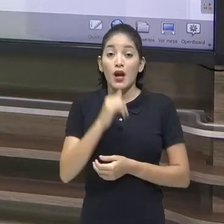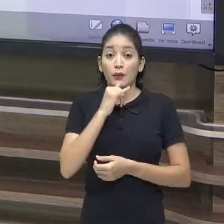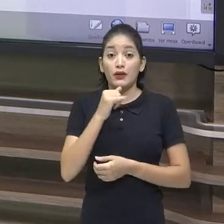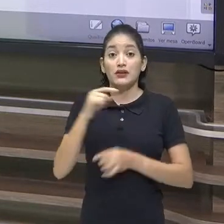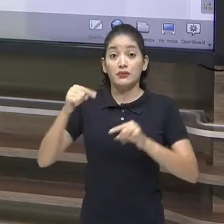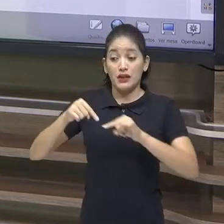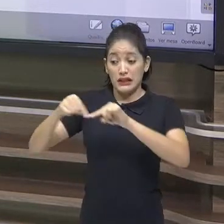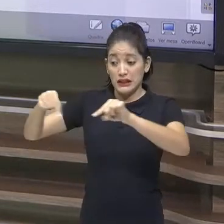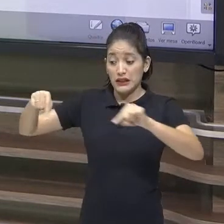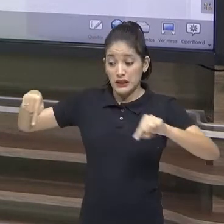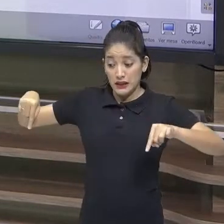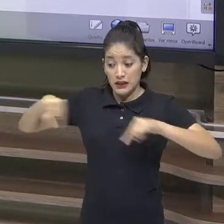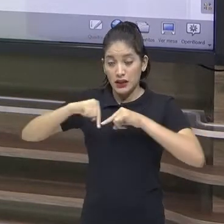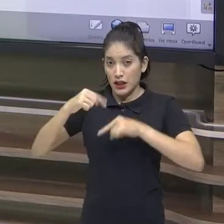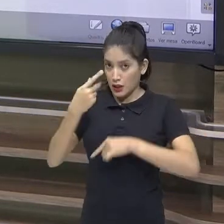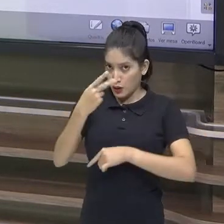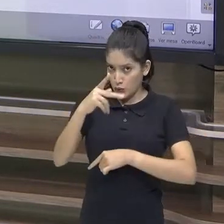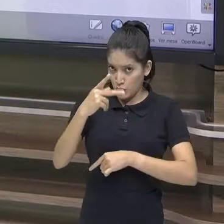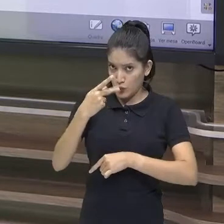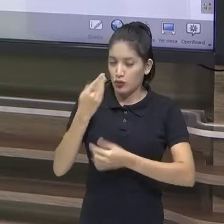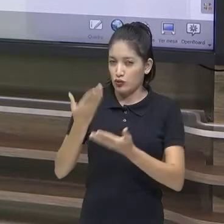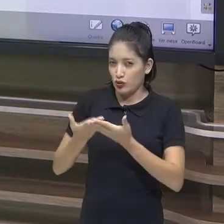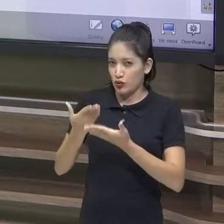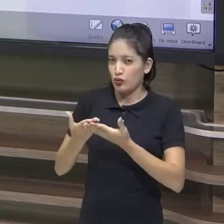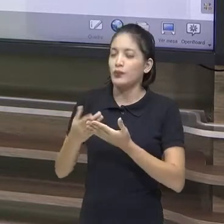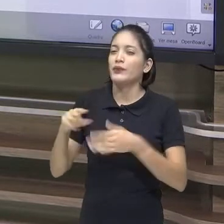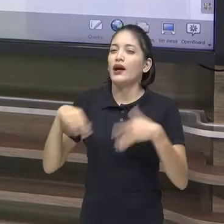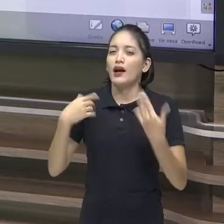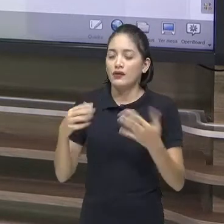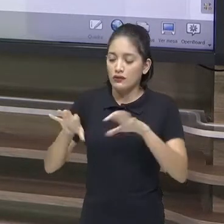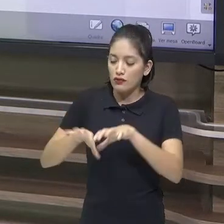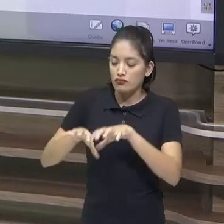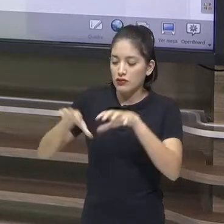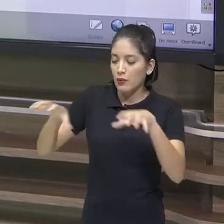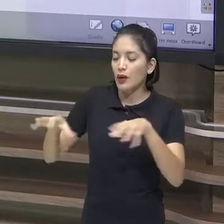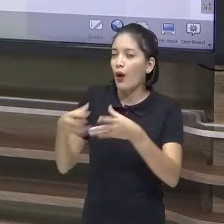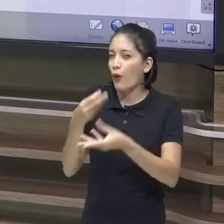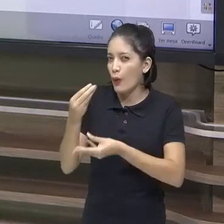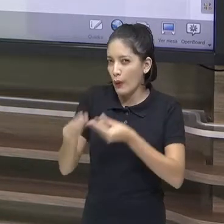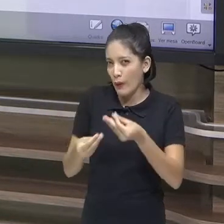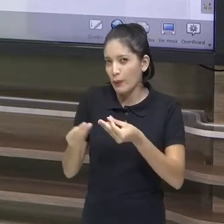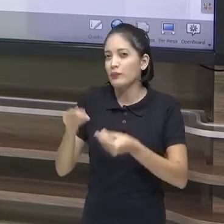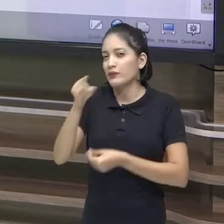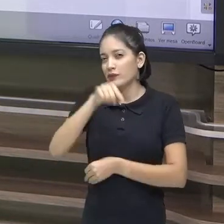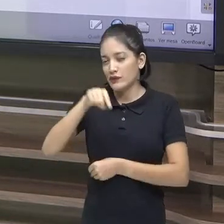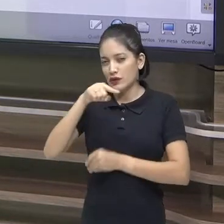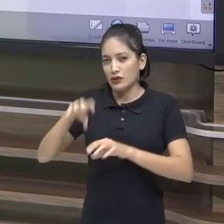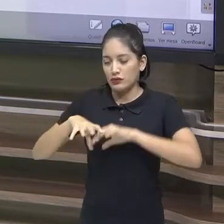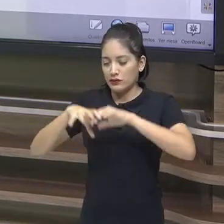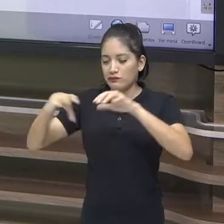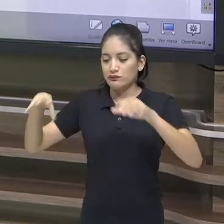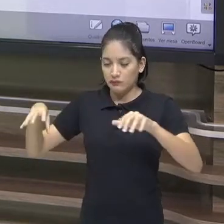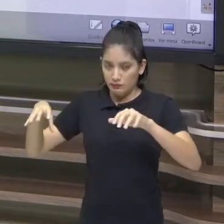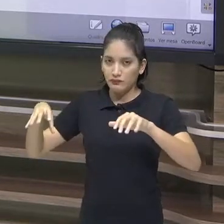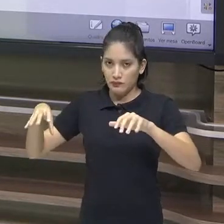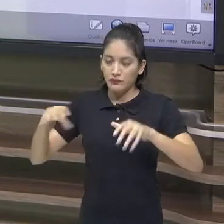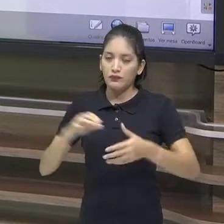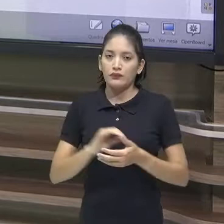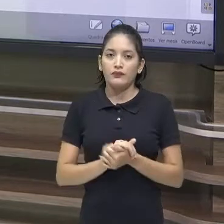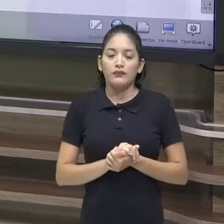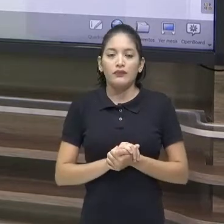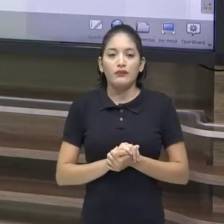sala de aula, e você vai regionalizar a sua sala de aula. Como é que você pode aí, por exemplo, dividir? Você